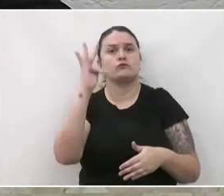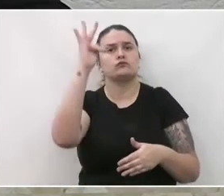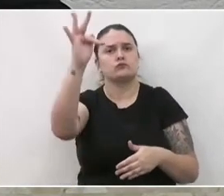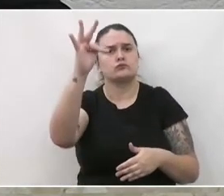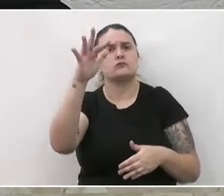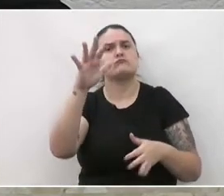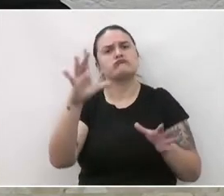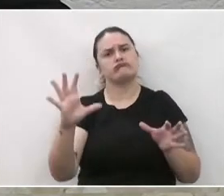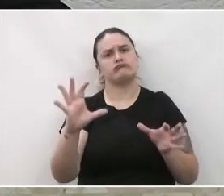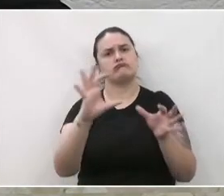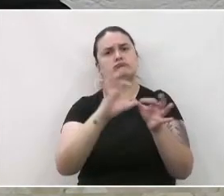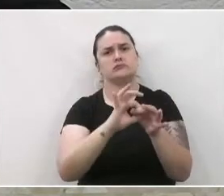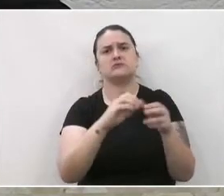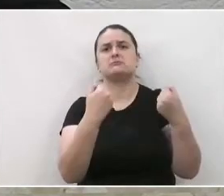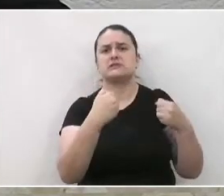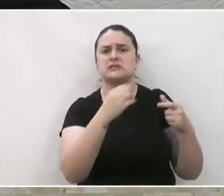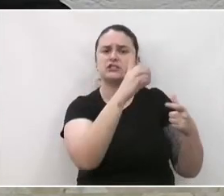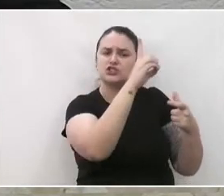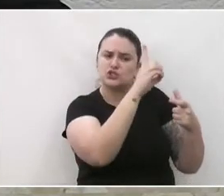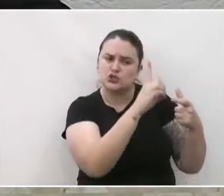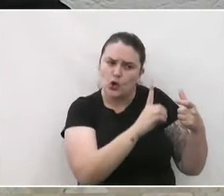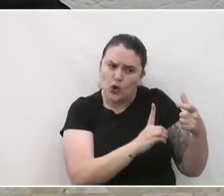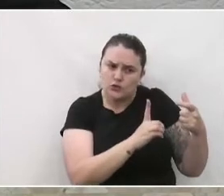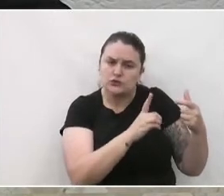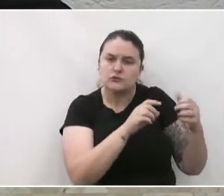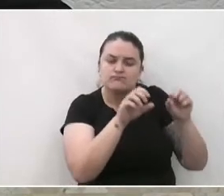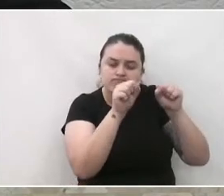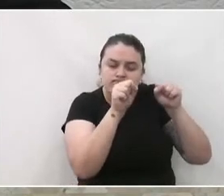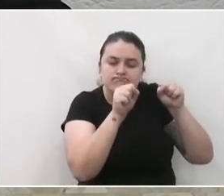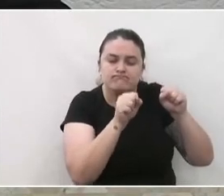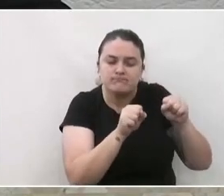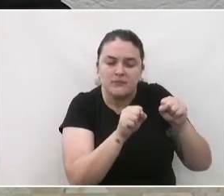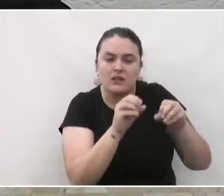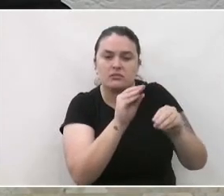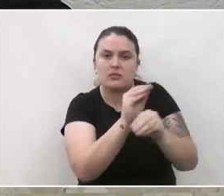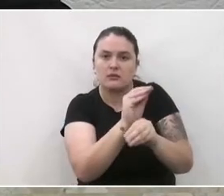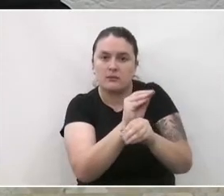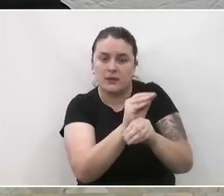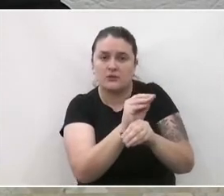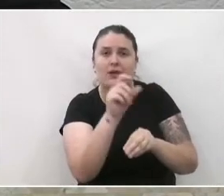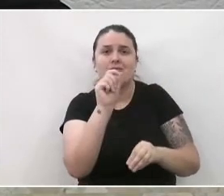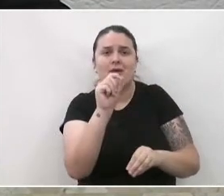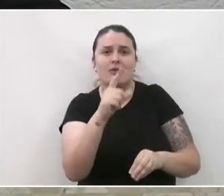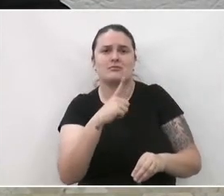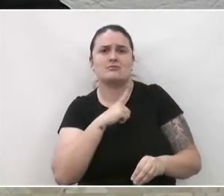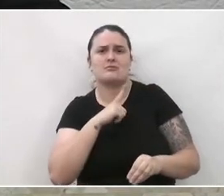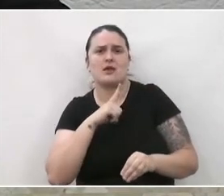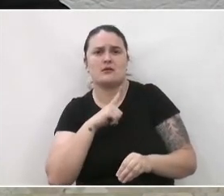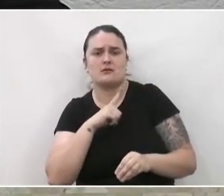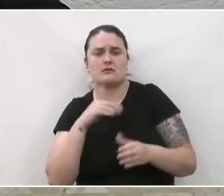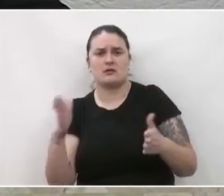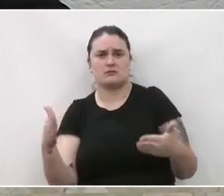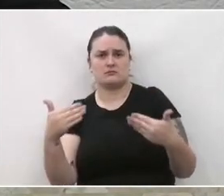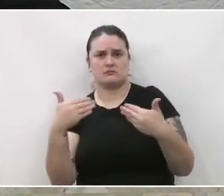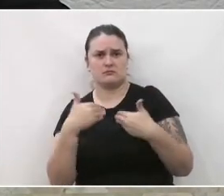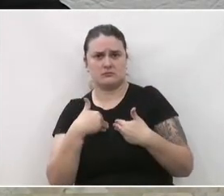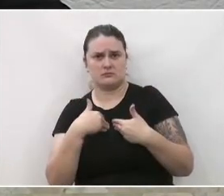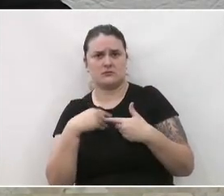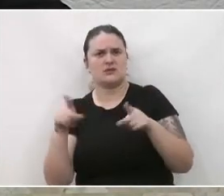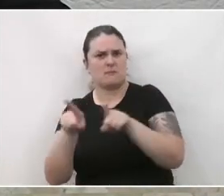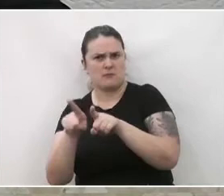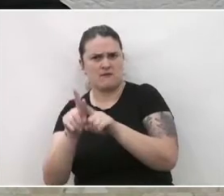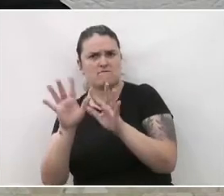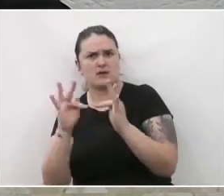severamente ligados ao diagnóstico, acompanhamento e tratamento. O portador da síndrome, assim como sua família, necessita de